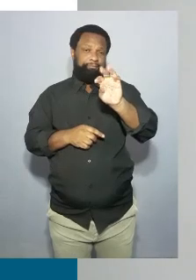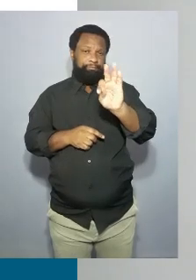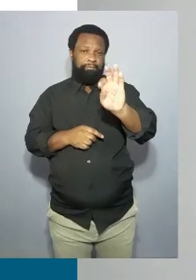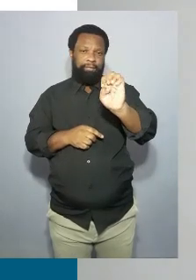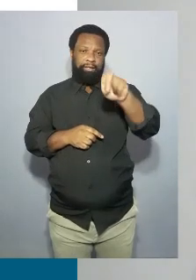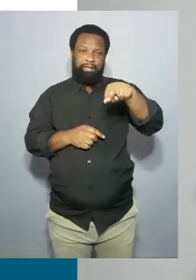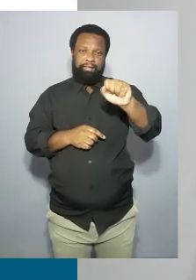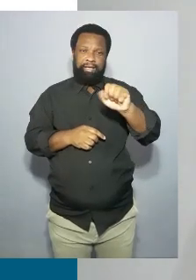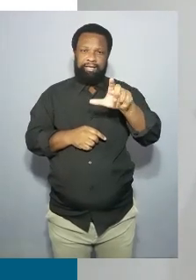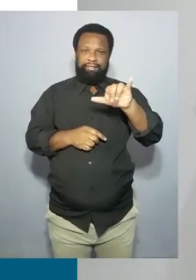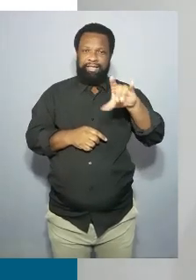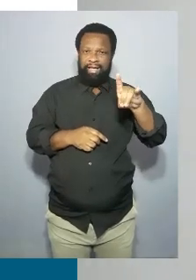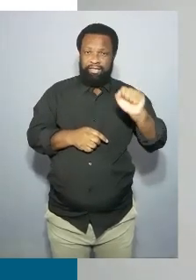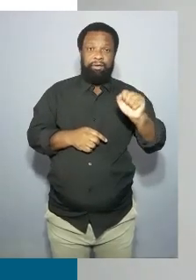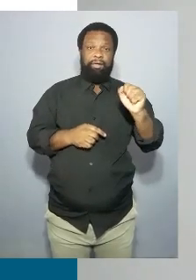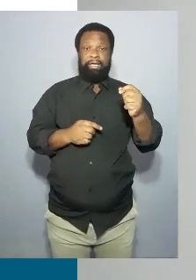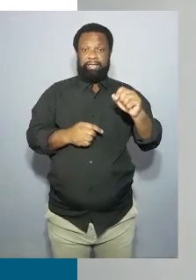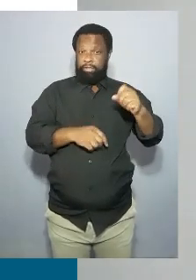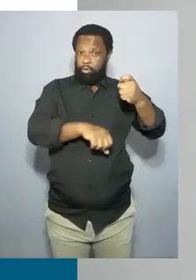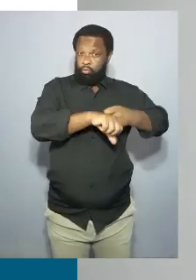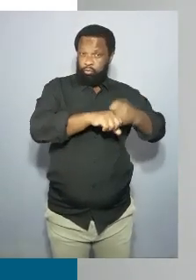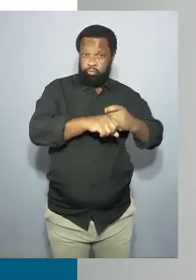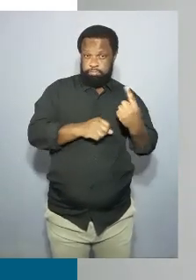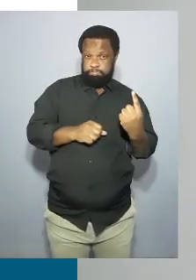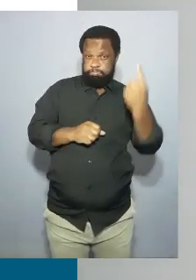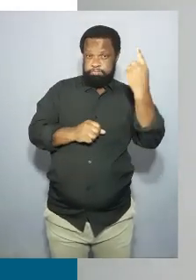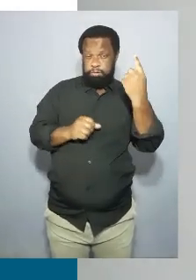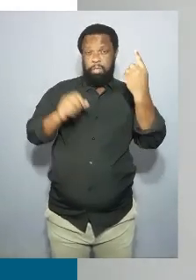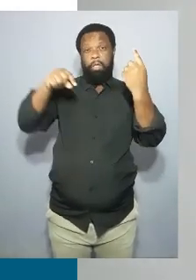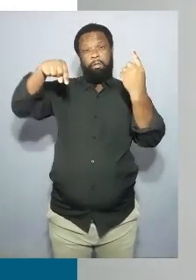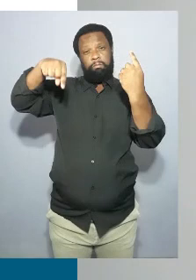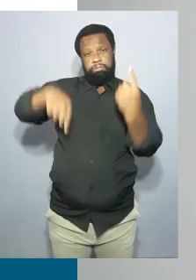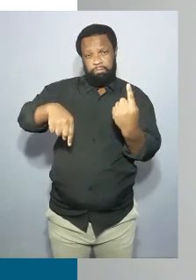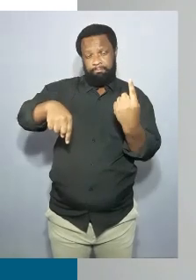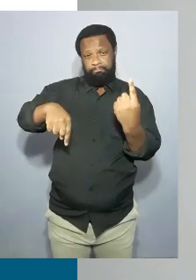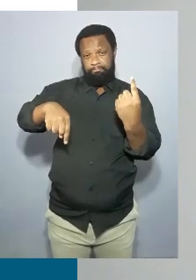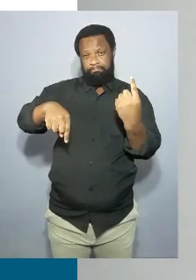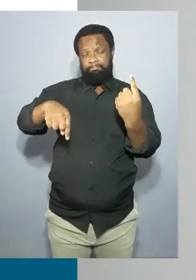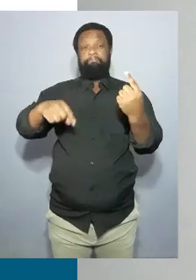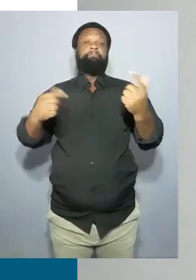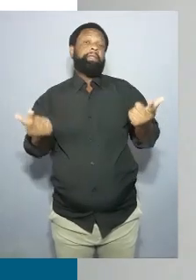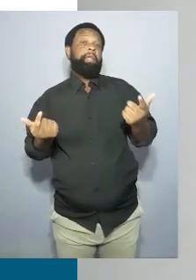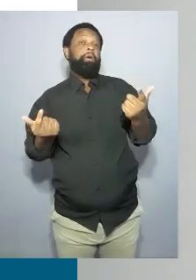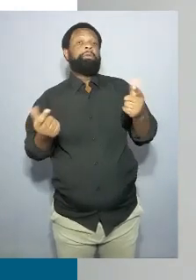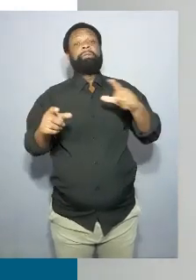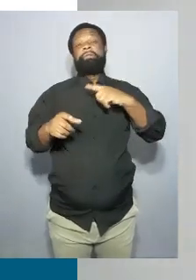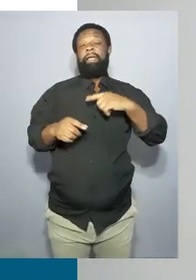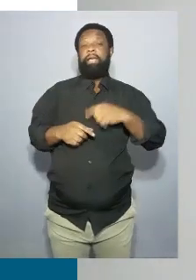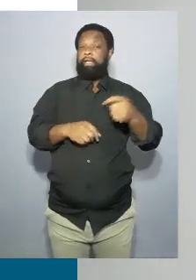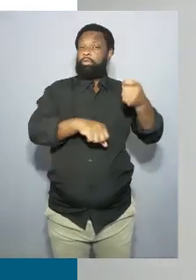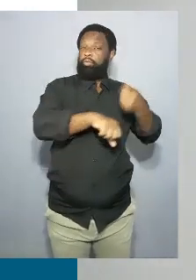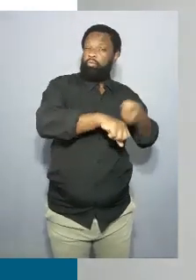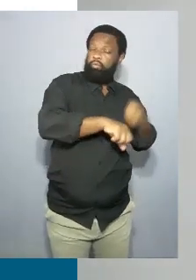proporcionais. Quanto mais duro, menos tenaz, ou seja, menor a tenacidade. Então, eles são